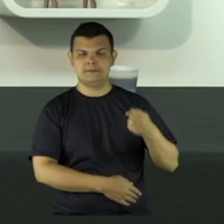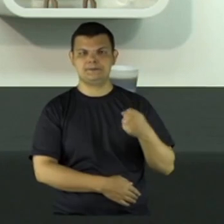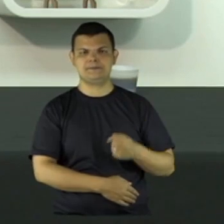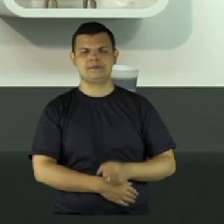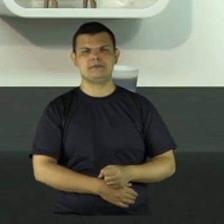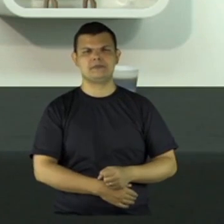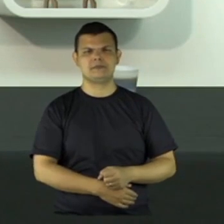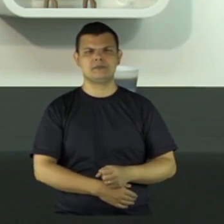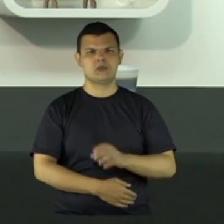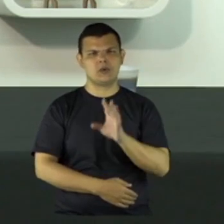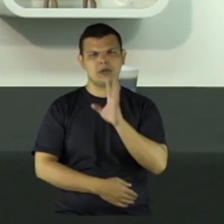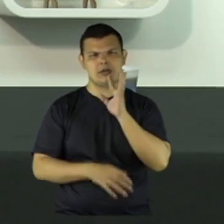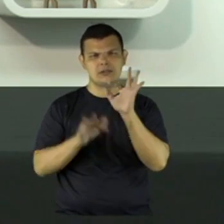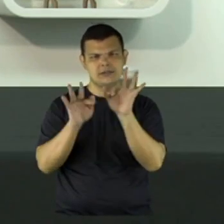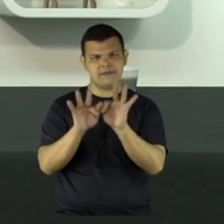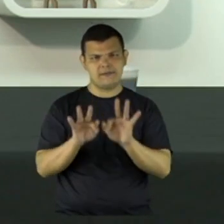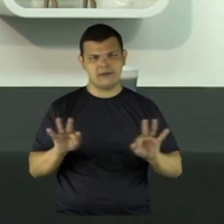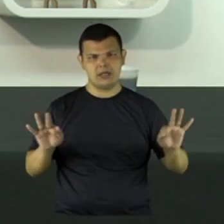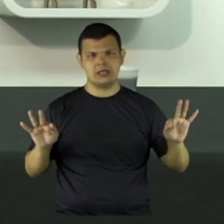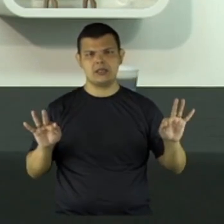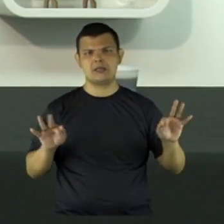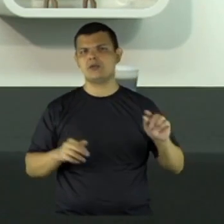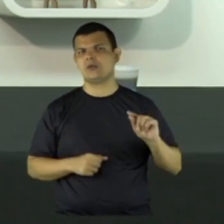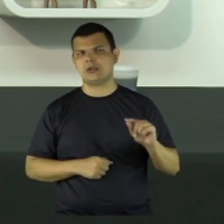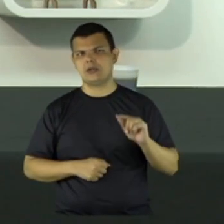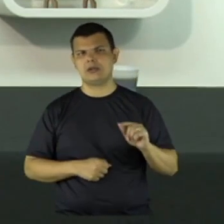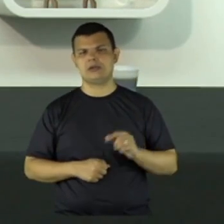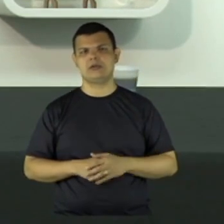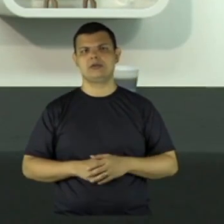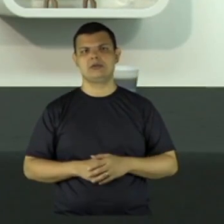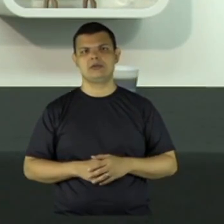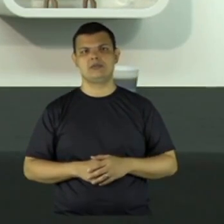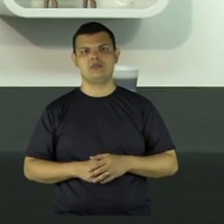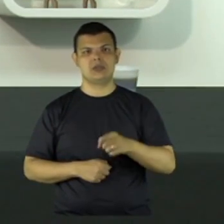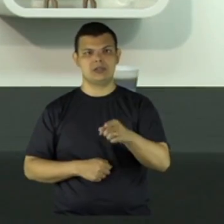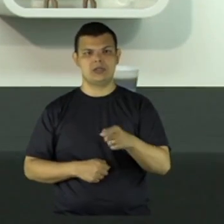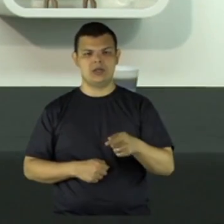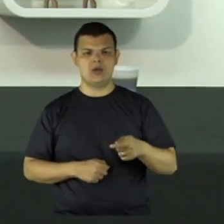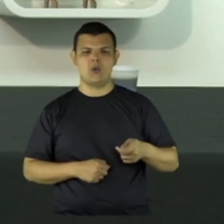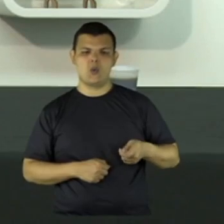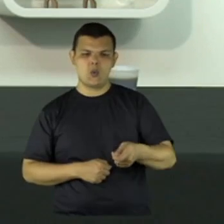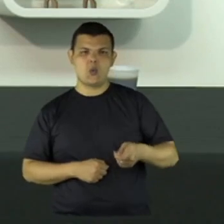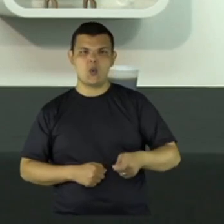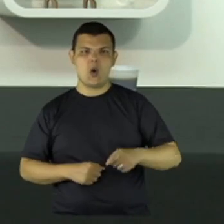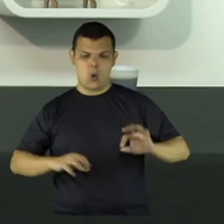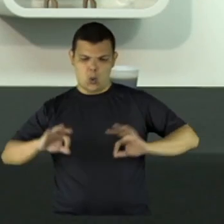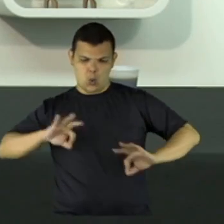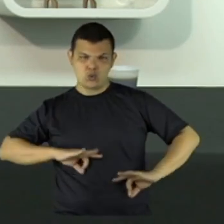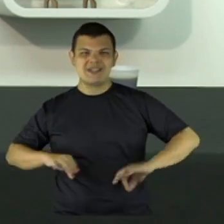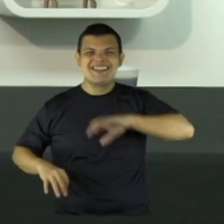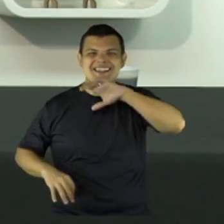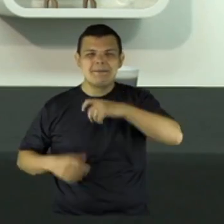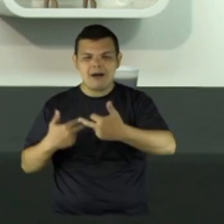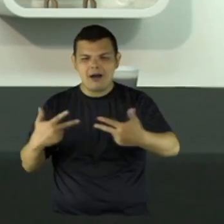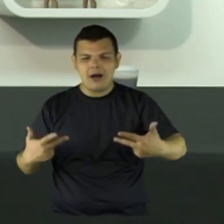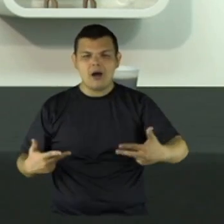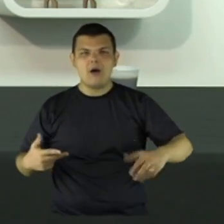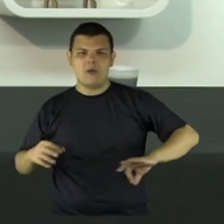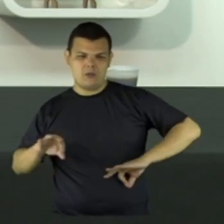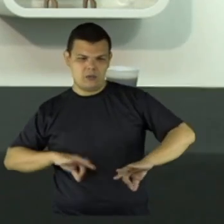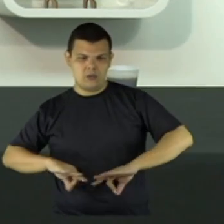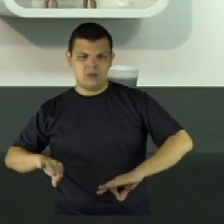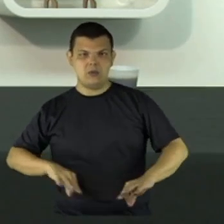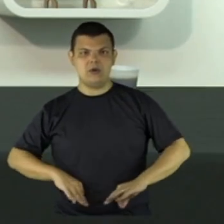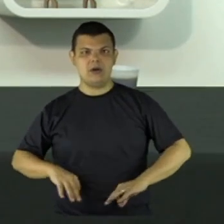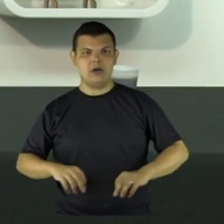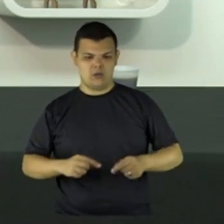aquela expressão, aquele ditado popular? Ah, você não deve cutucar a onça com vara curta? Essa expressão